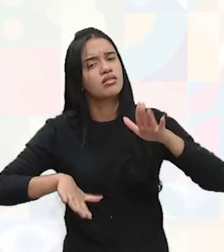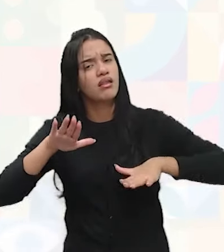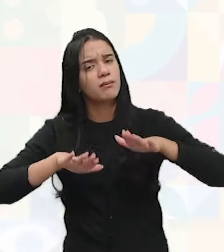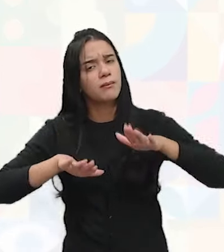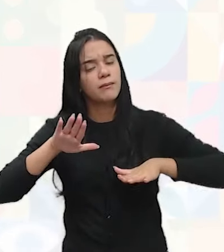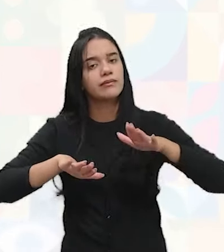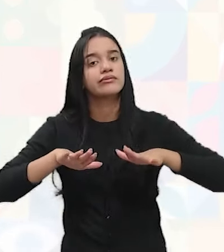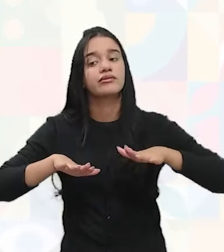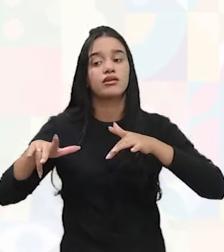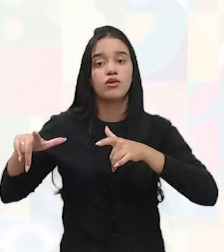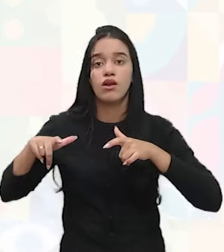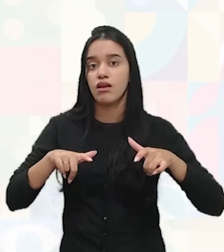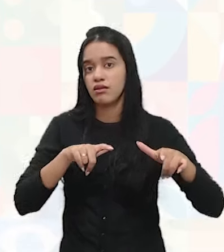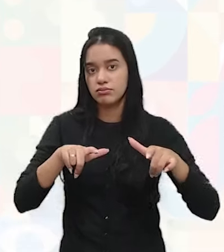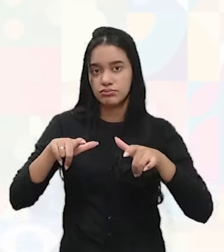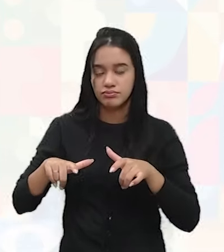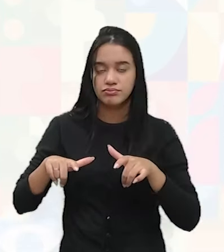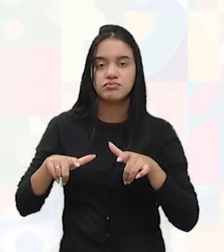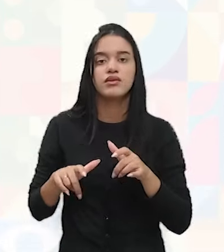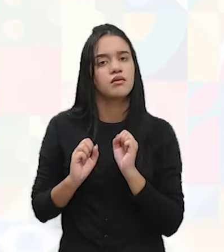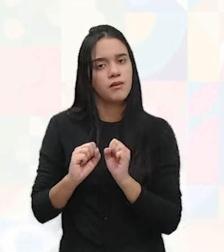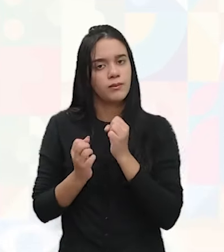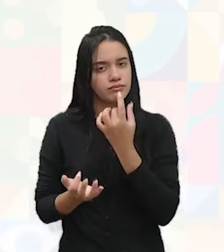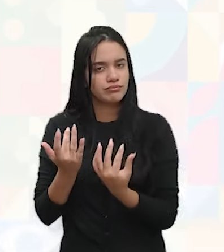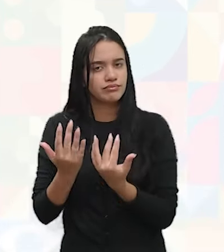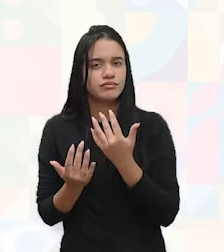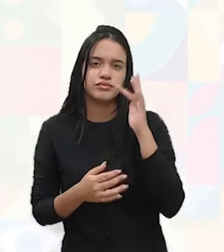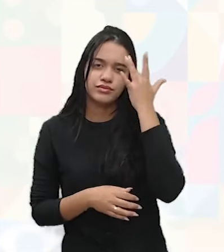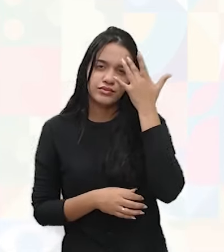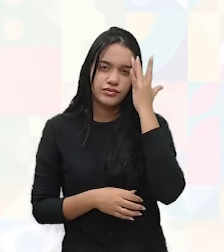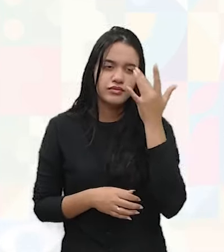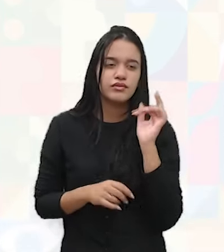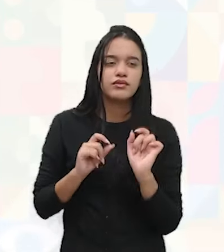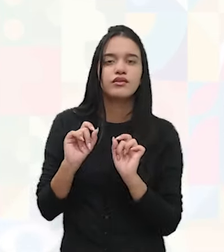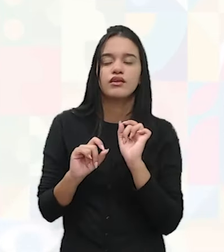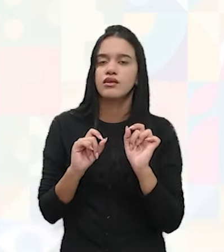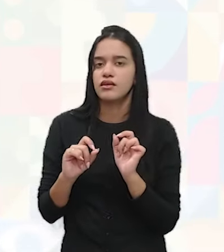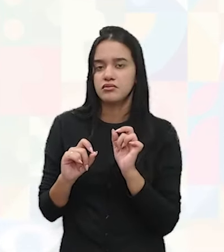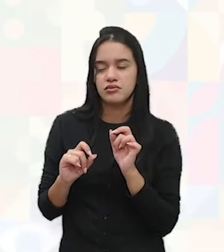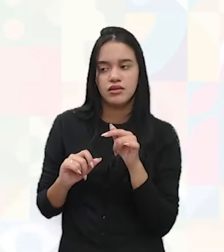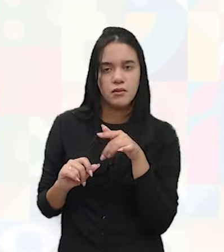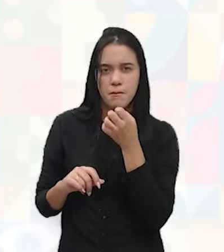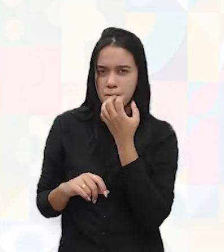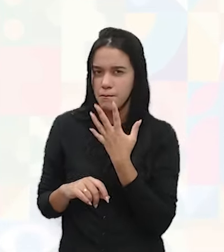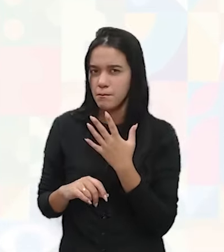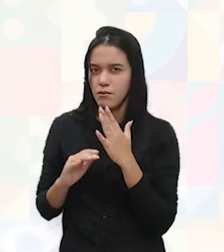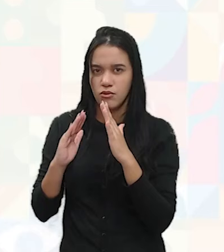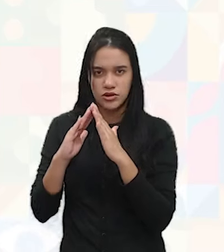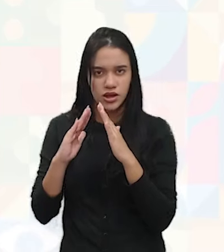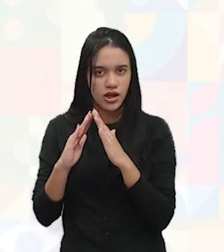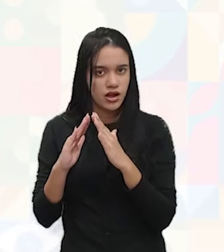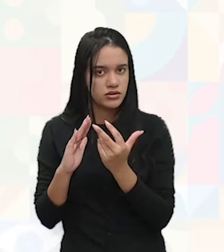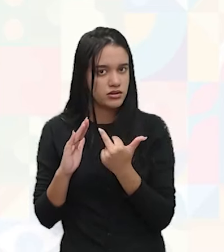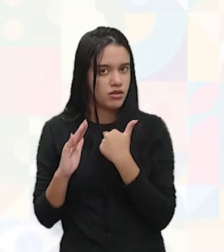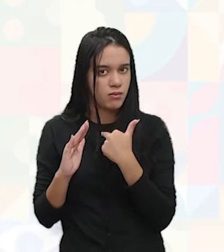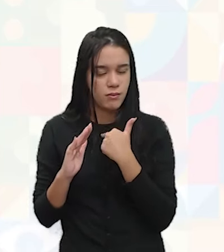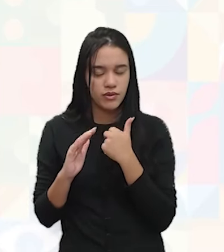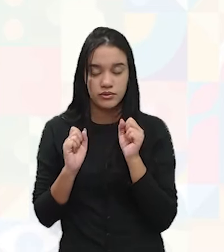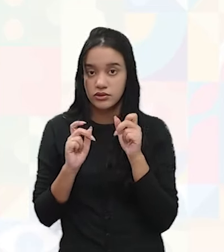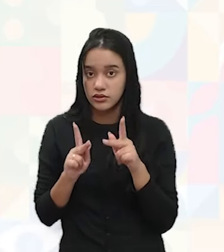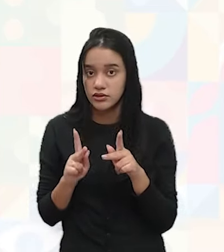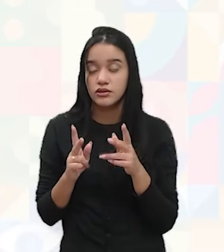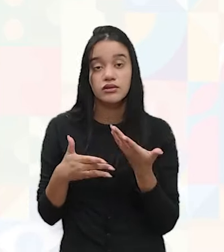condições locais ela pode pegar fogo né Não acho que é chique flambar o alimento não né em casa é perigoso né pode pegar fogo